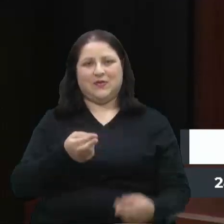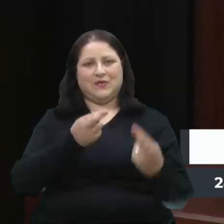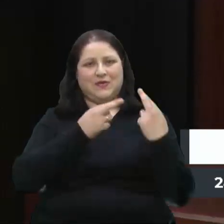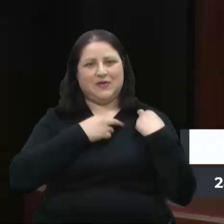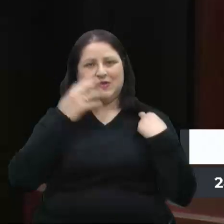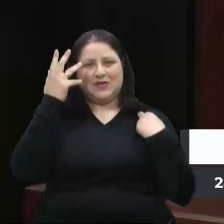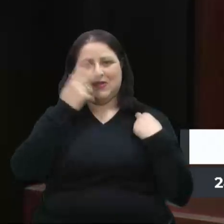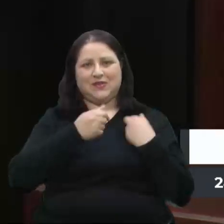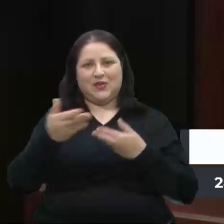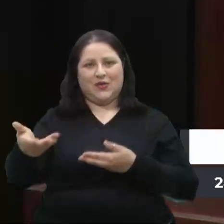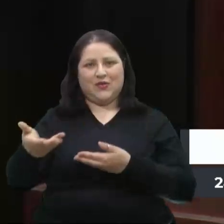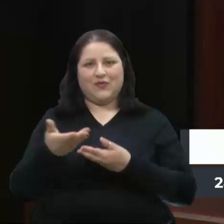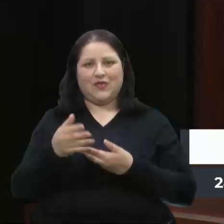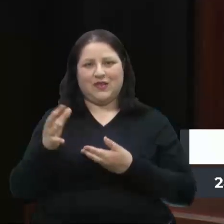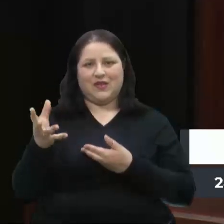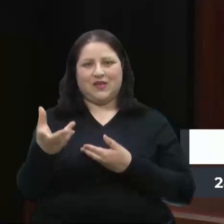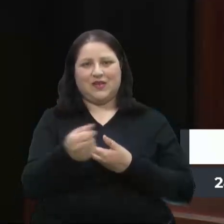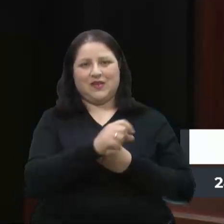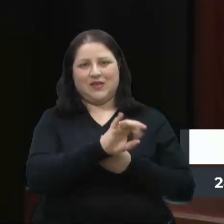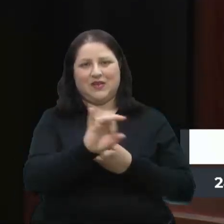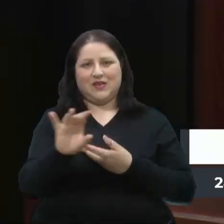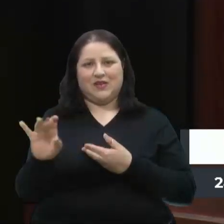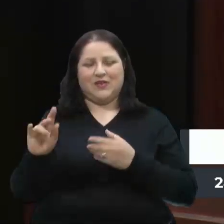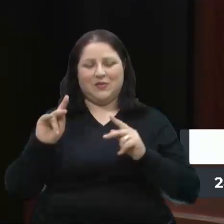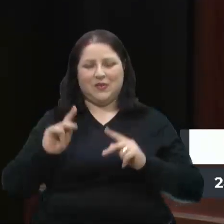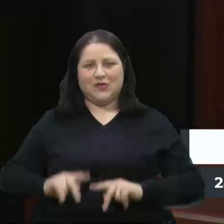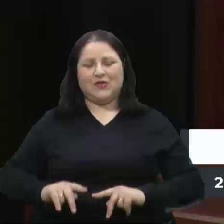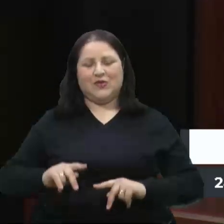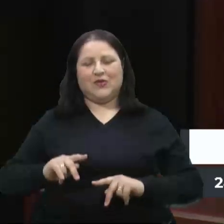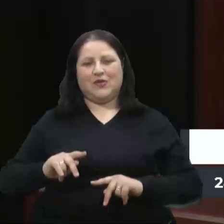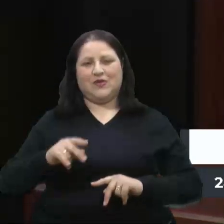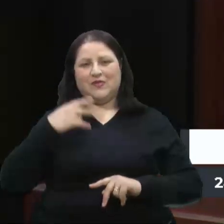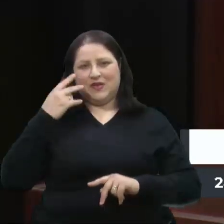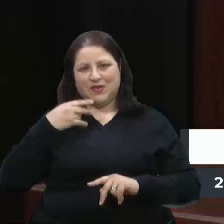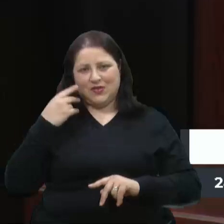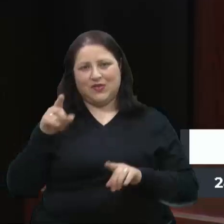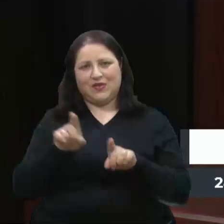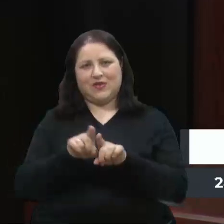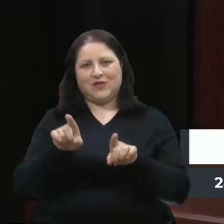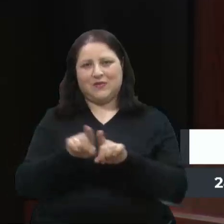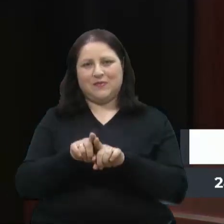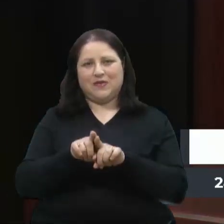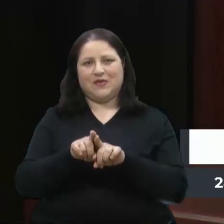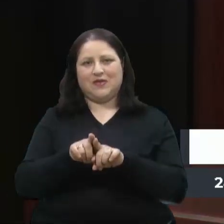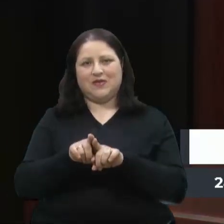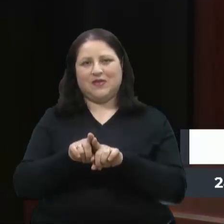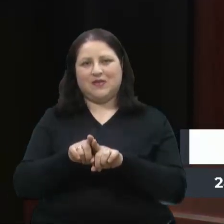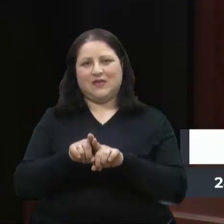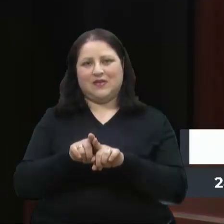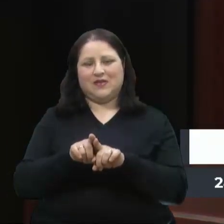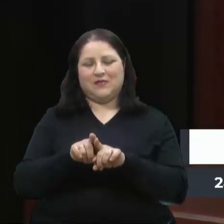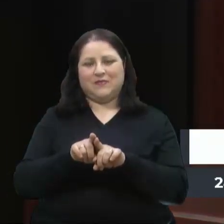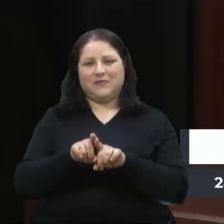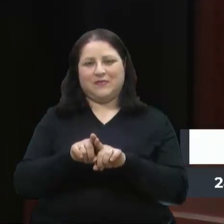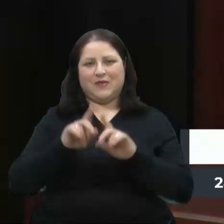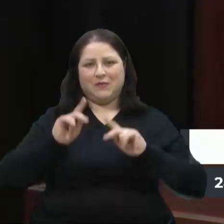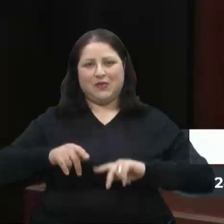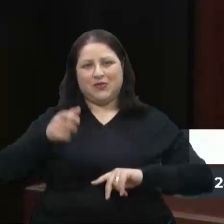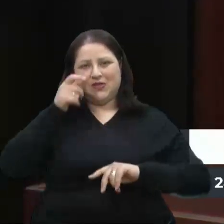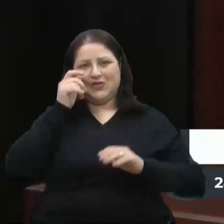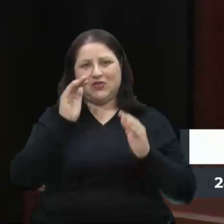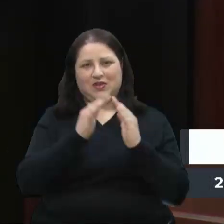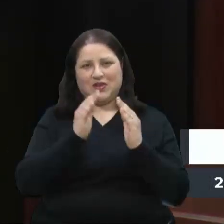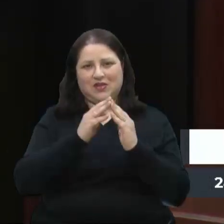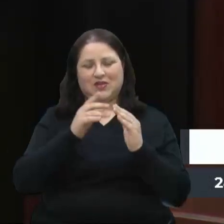dos nobres pares e também de quem nos assiste de casa para a exposição Presença Negra, que está